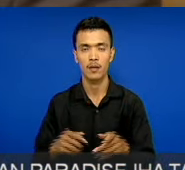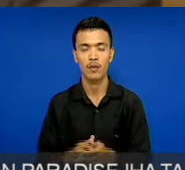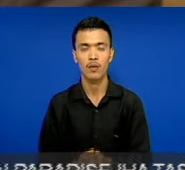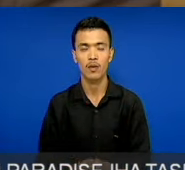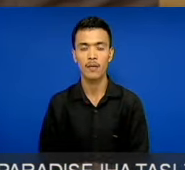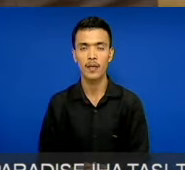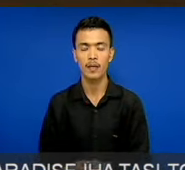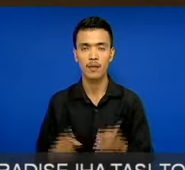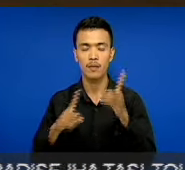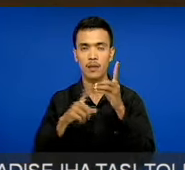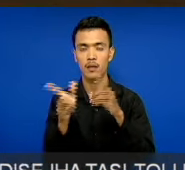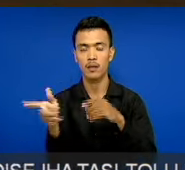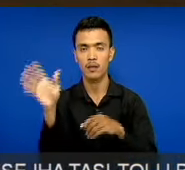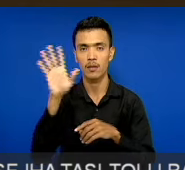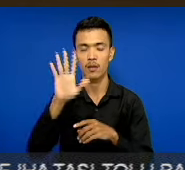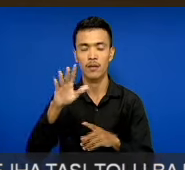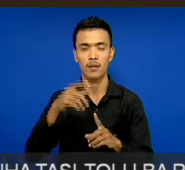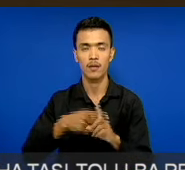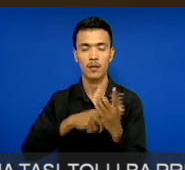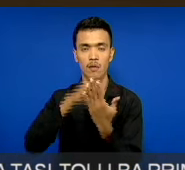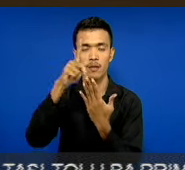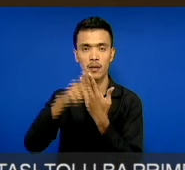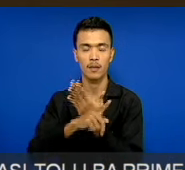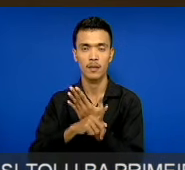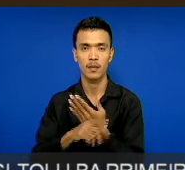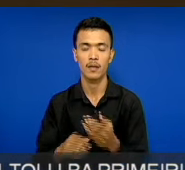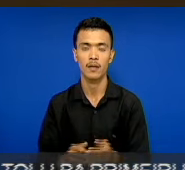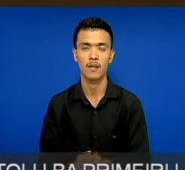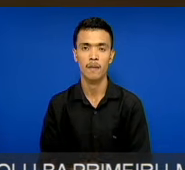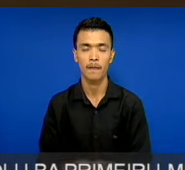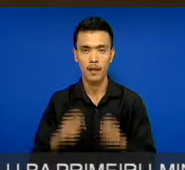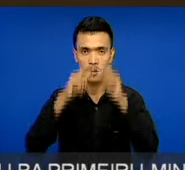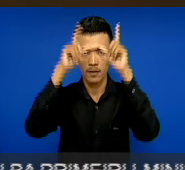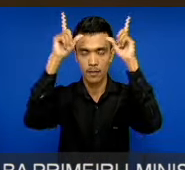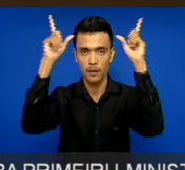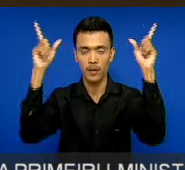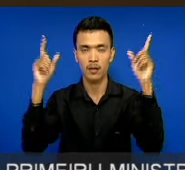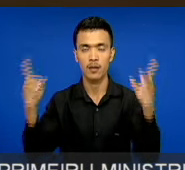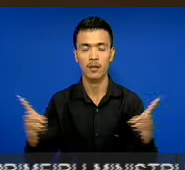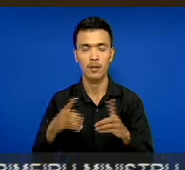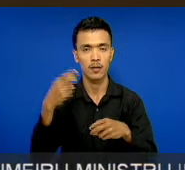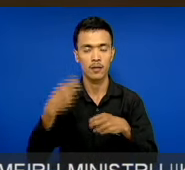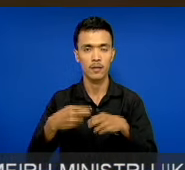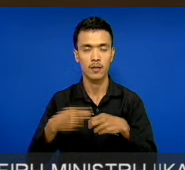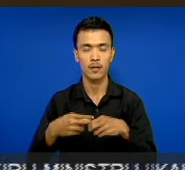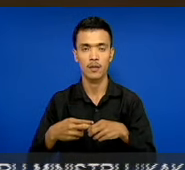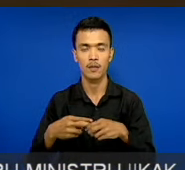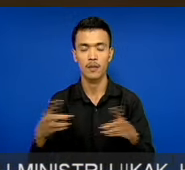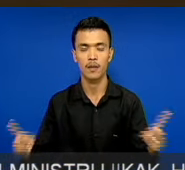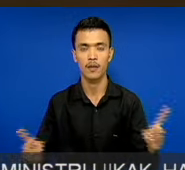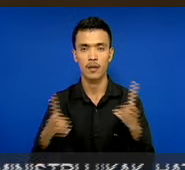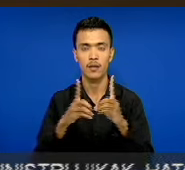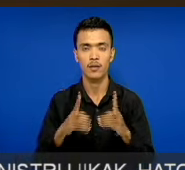Neste 25 de abril, refletimos sobre as conquistas alcançadas e os desafios que ainda enfrentamos no